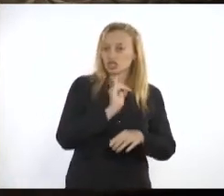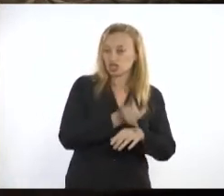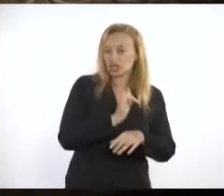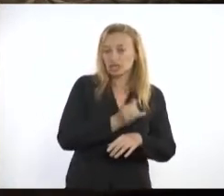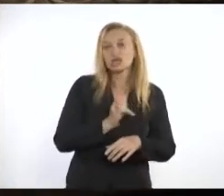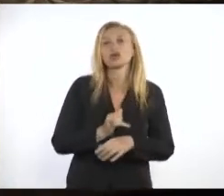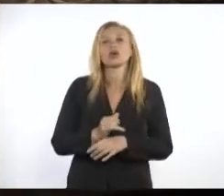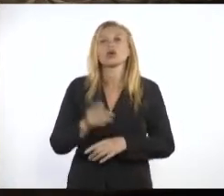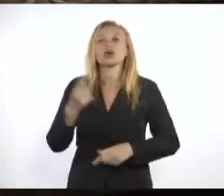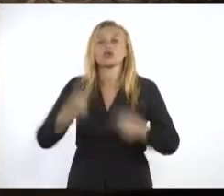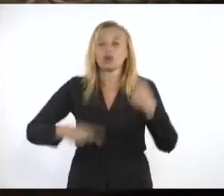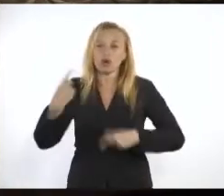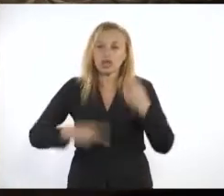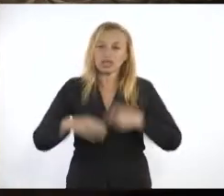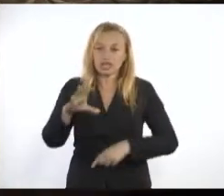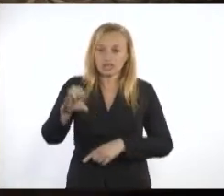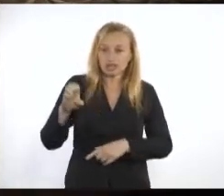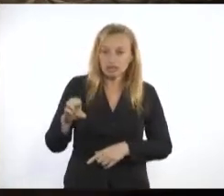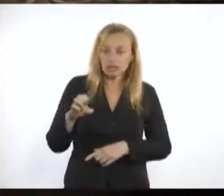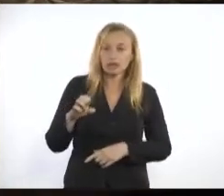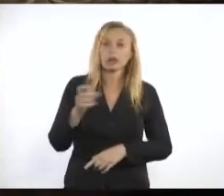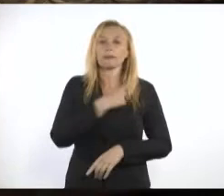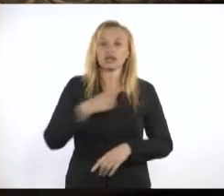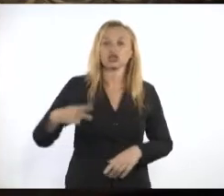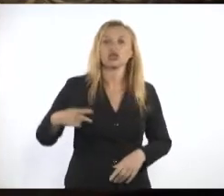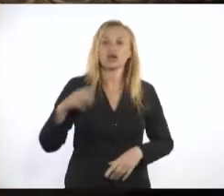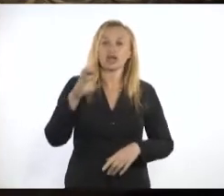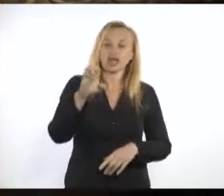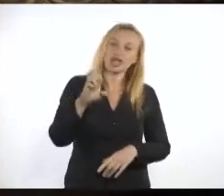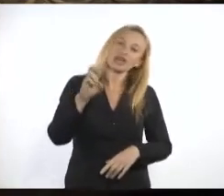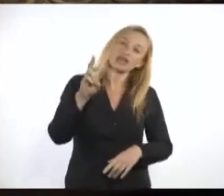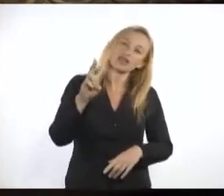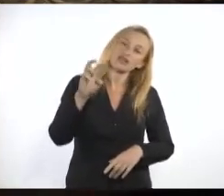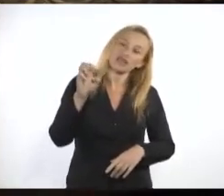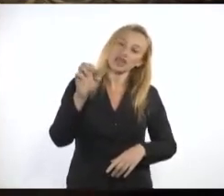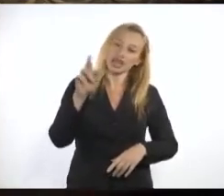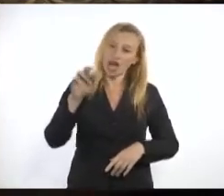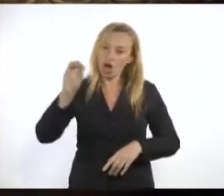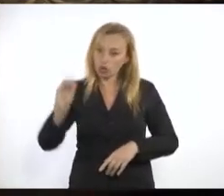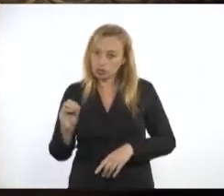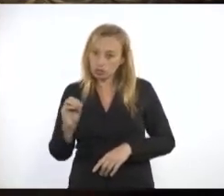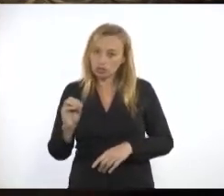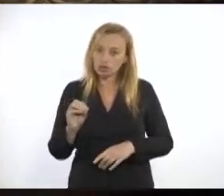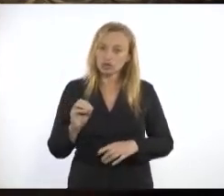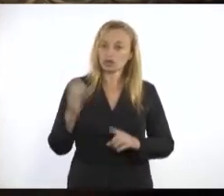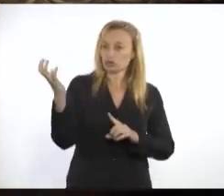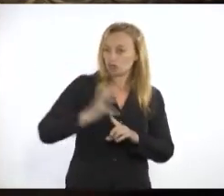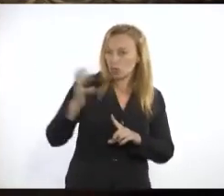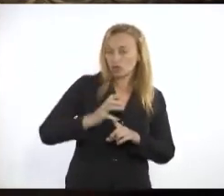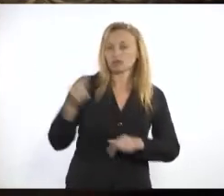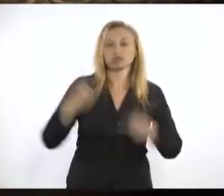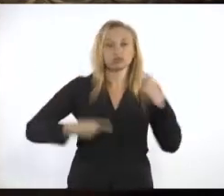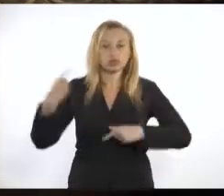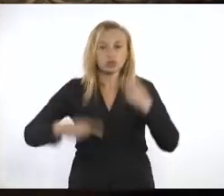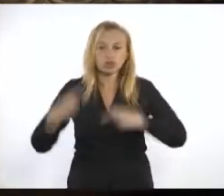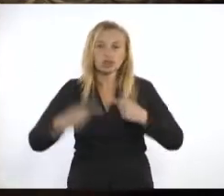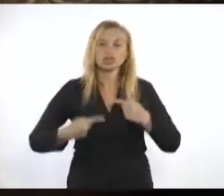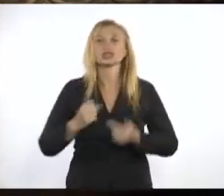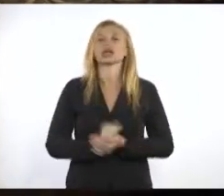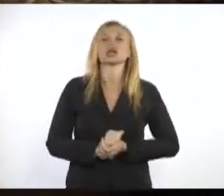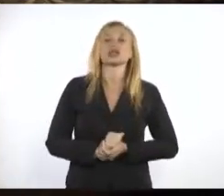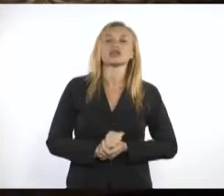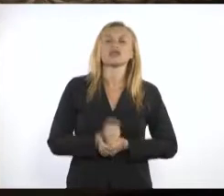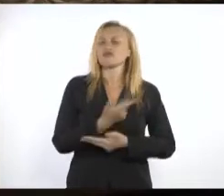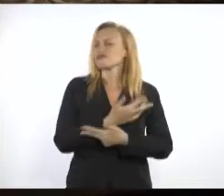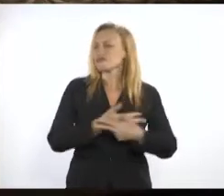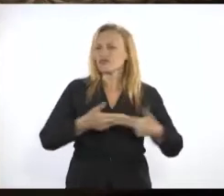SEDAI. Pastor Everaldo utiliza da sua influência política e faz